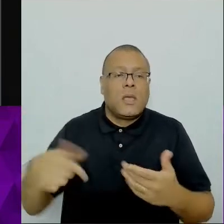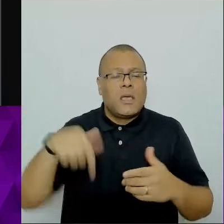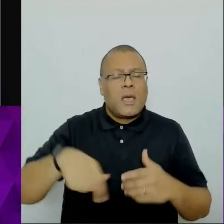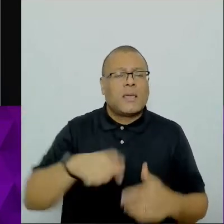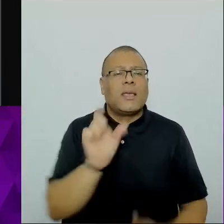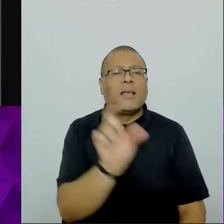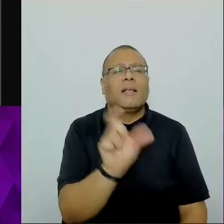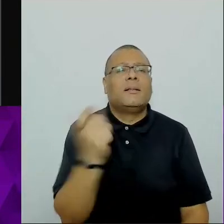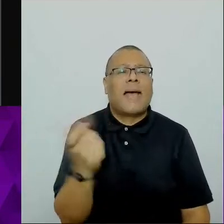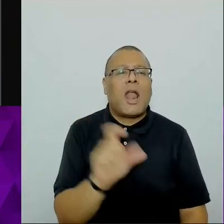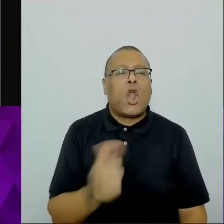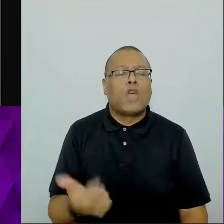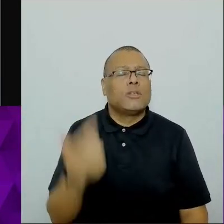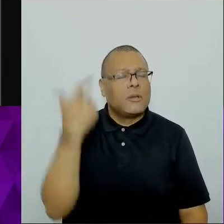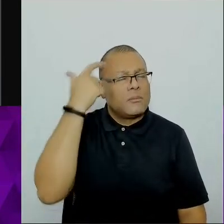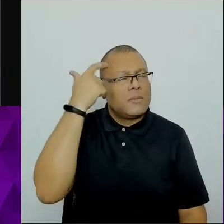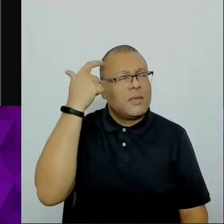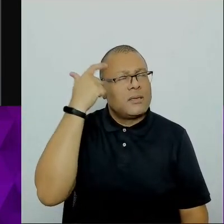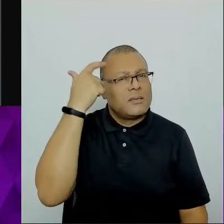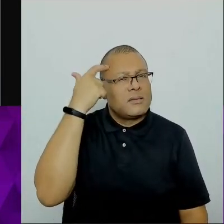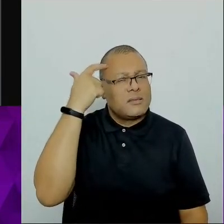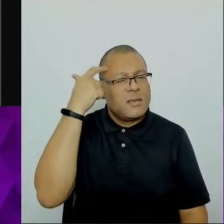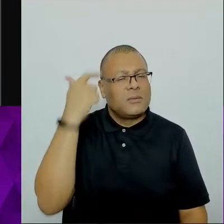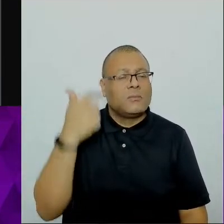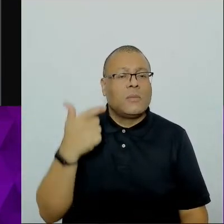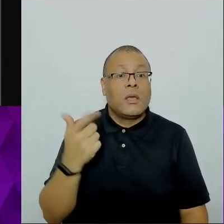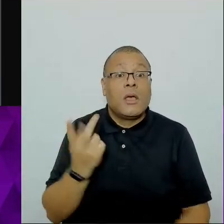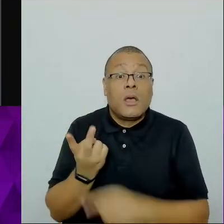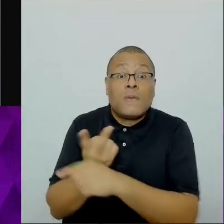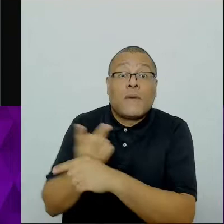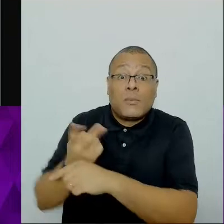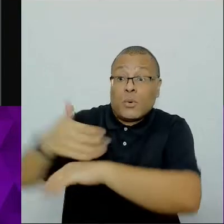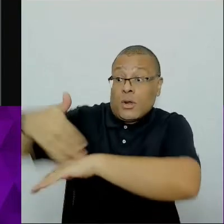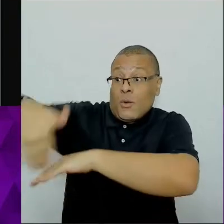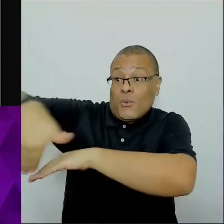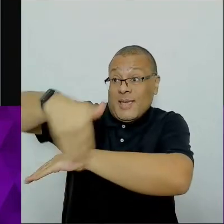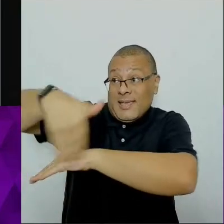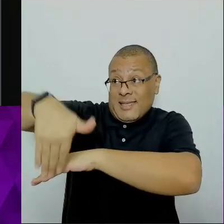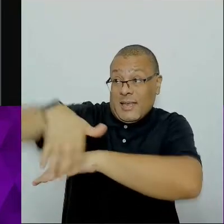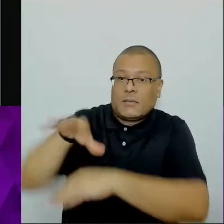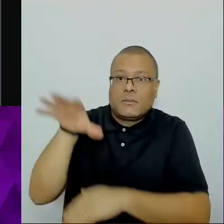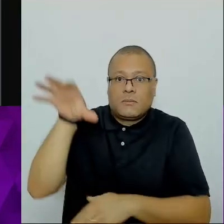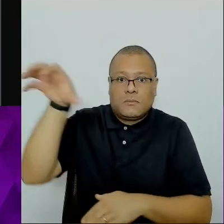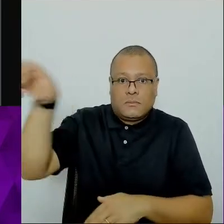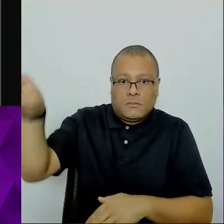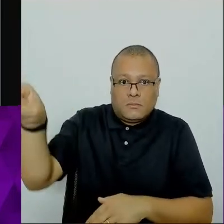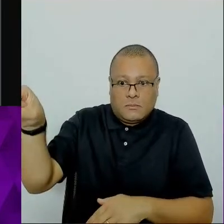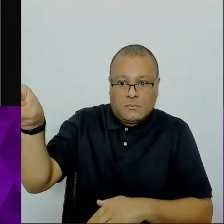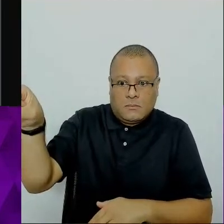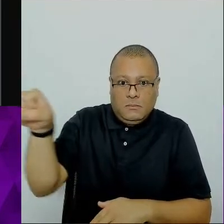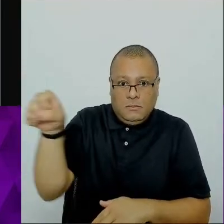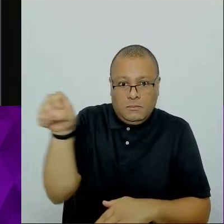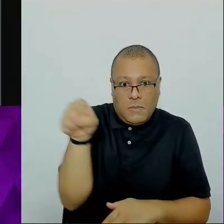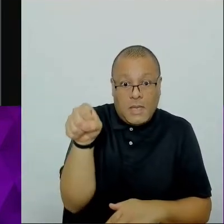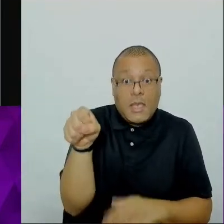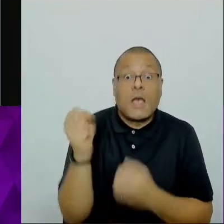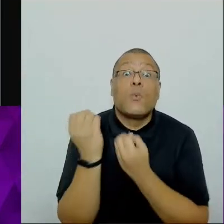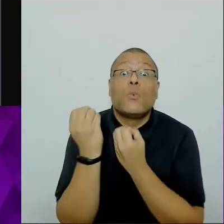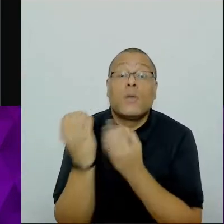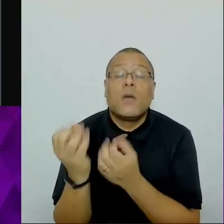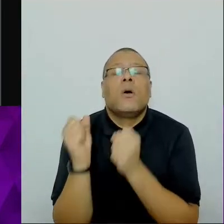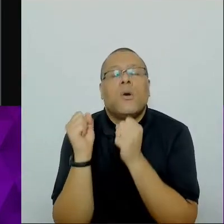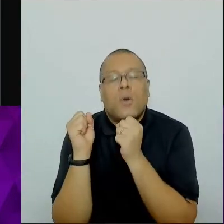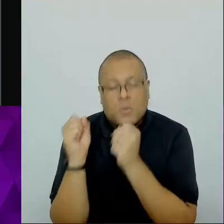eu estou fazendo, tá? Ele vai buscar o endereço, aqui no caso ele está usando a porta, ou seja, ele pode buscar